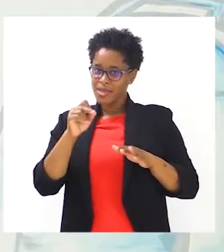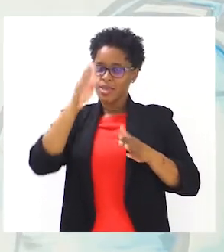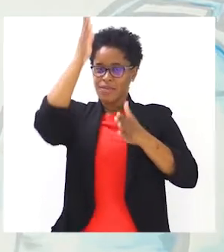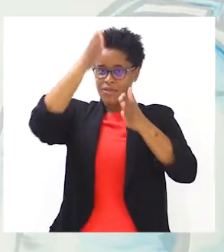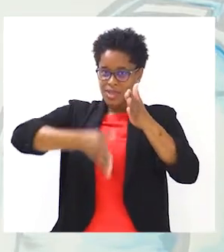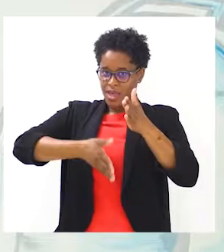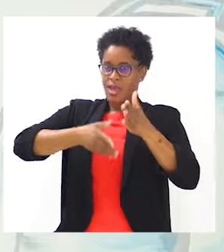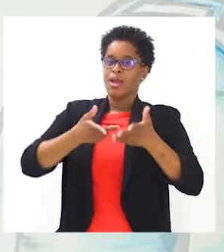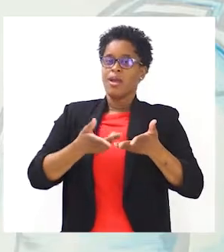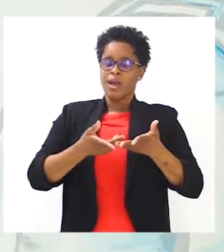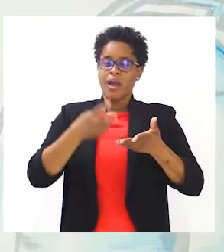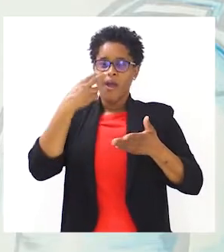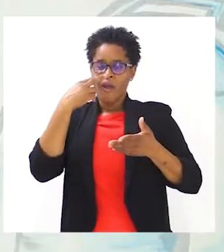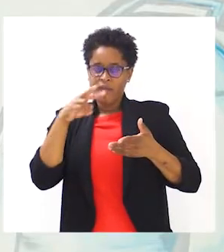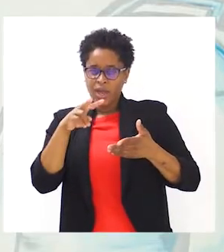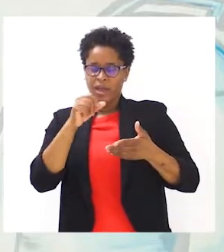meio. Vamos ver